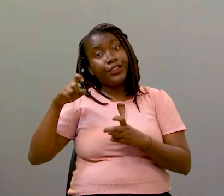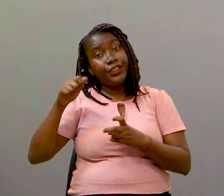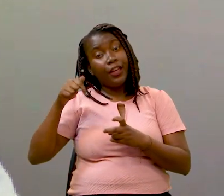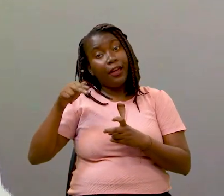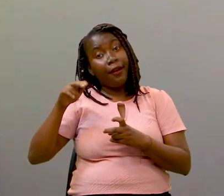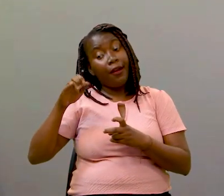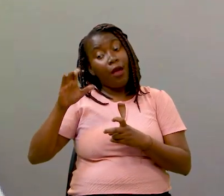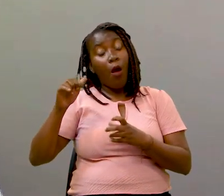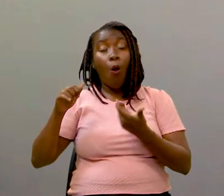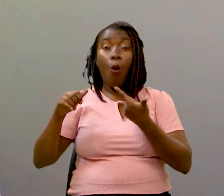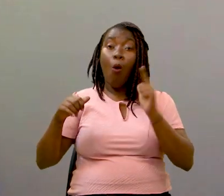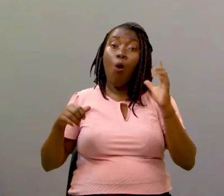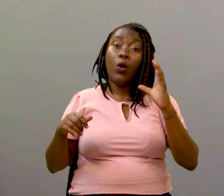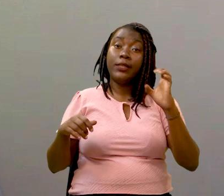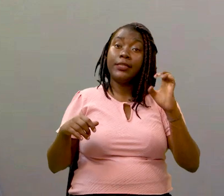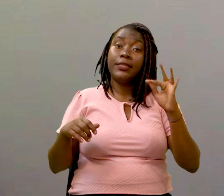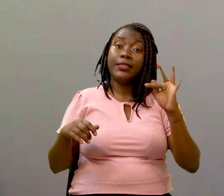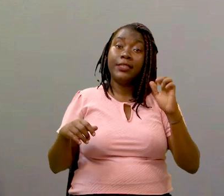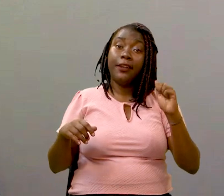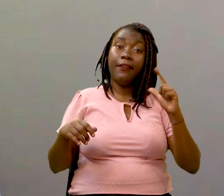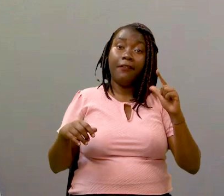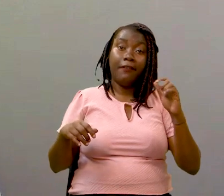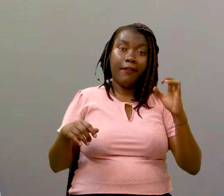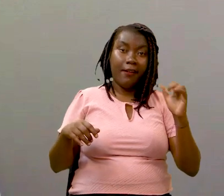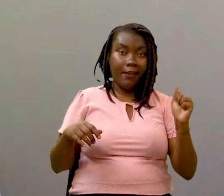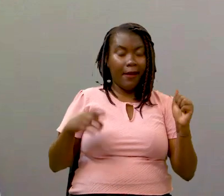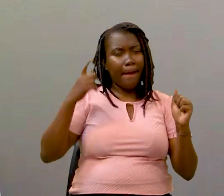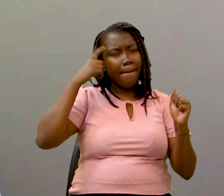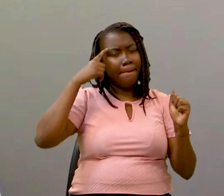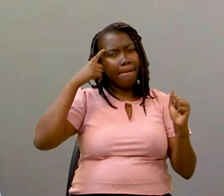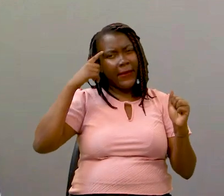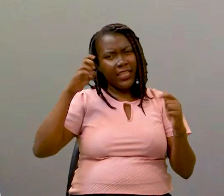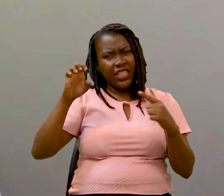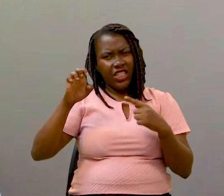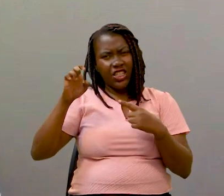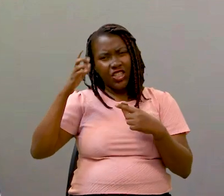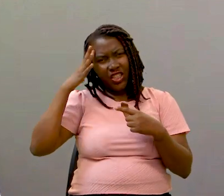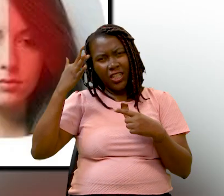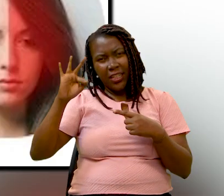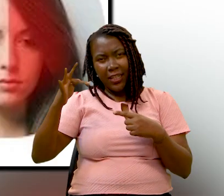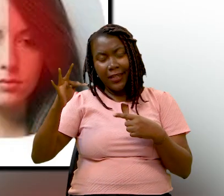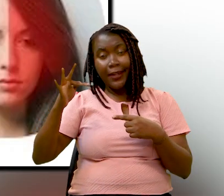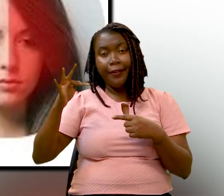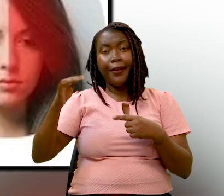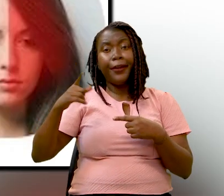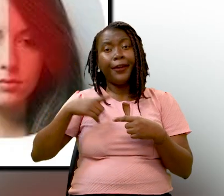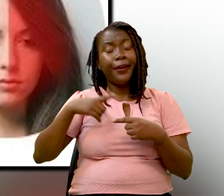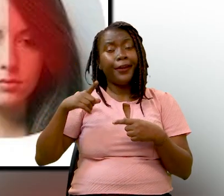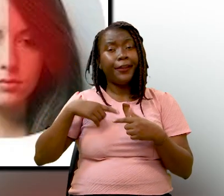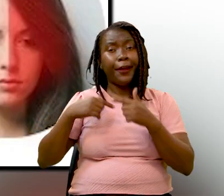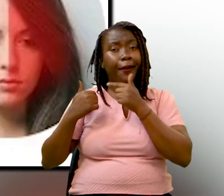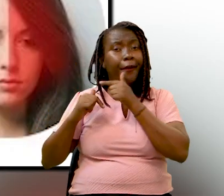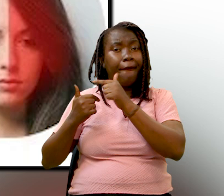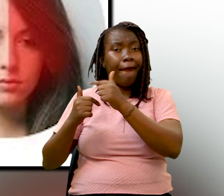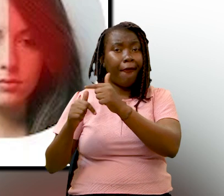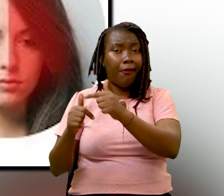de cefaleia, não é? Pensando em enxaqueca, nós temos as enxaquecas